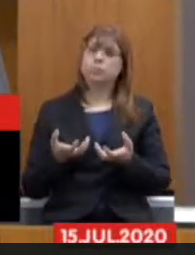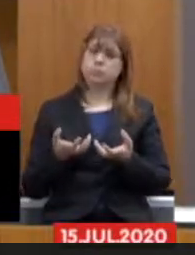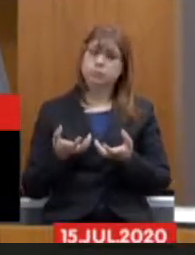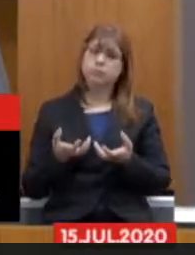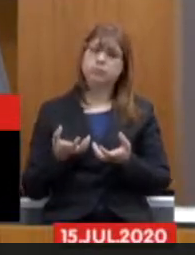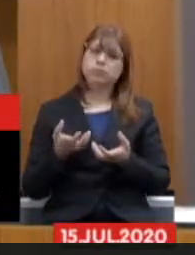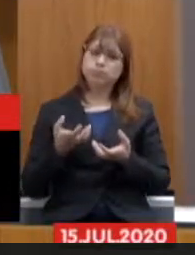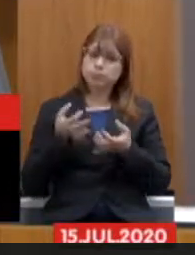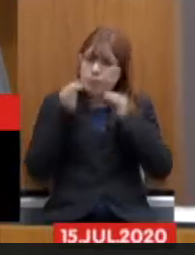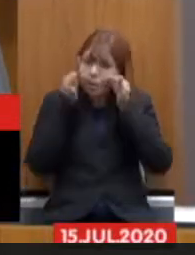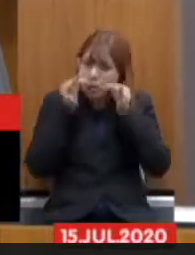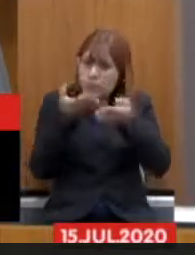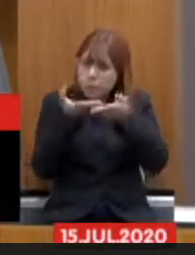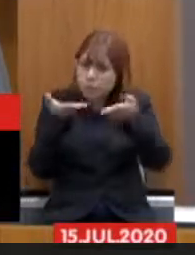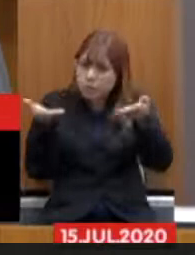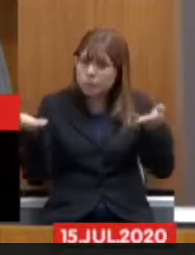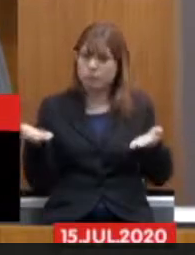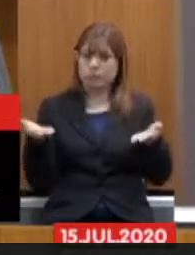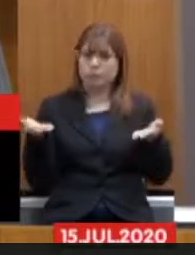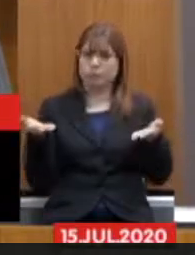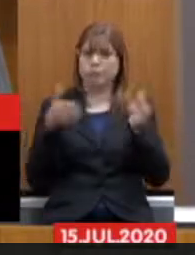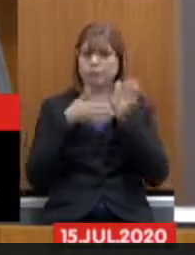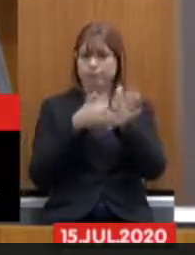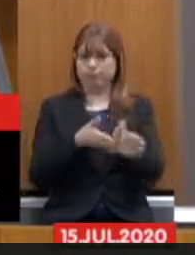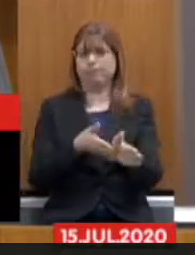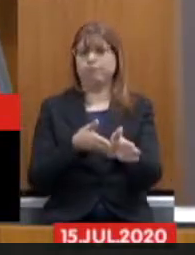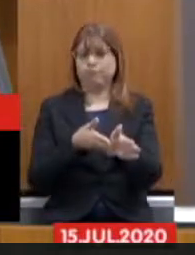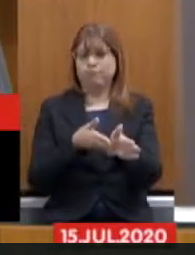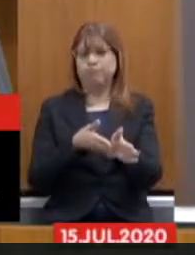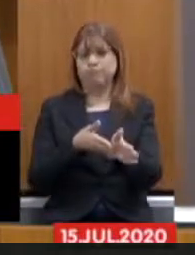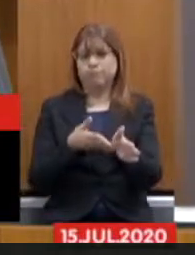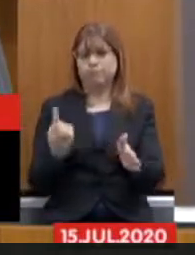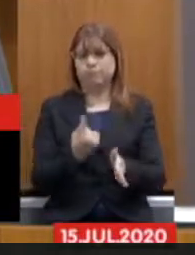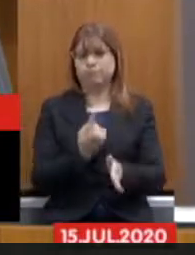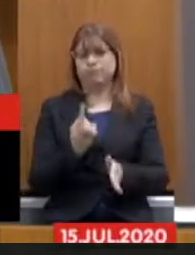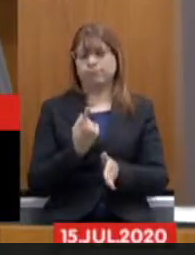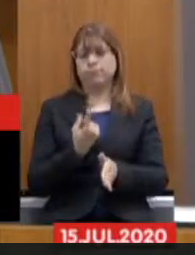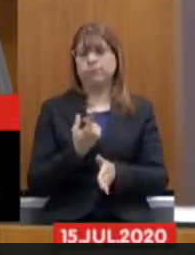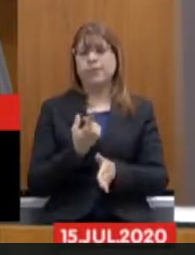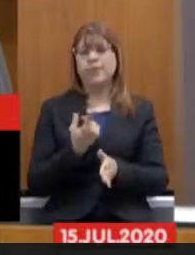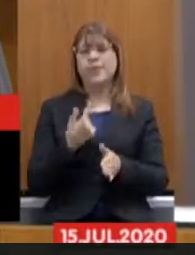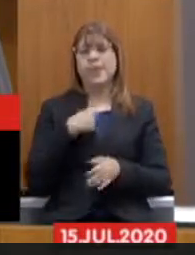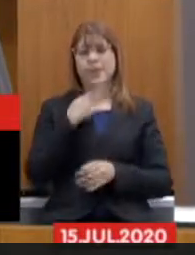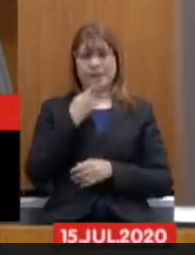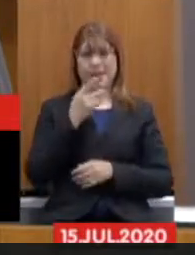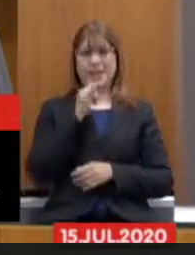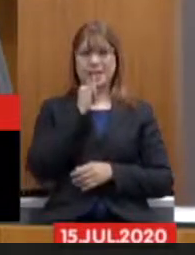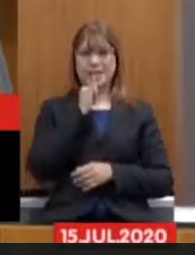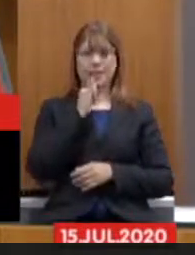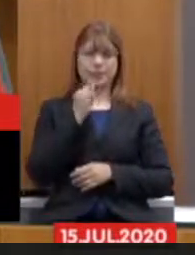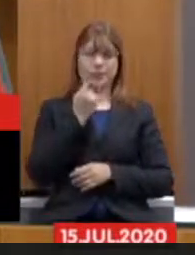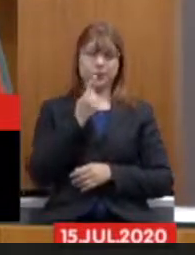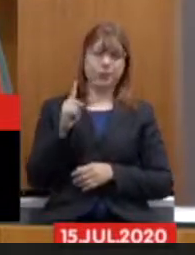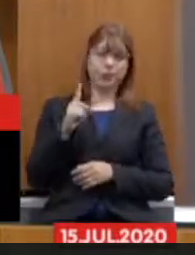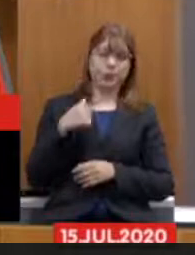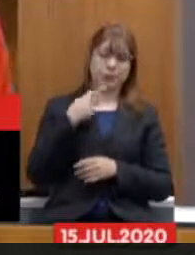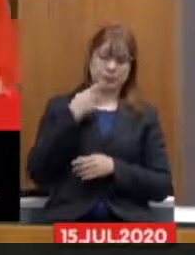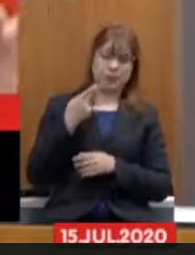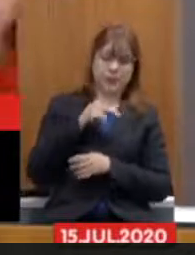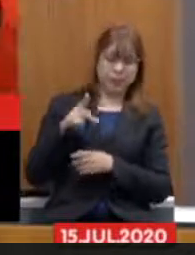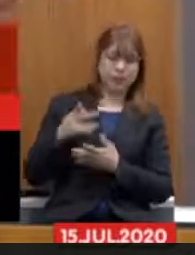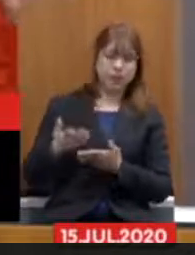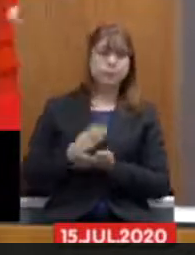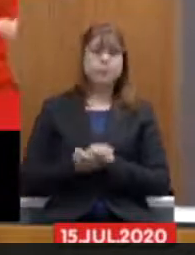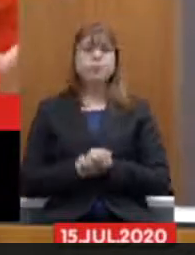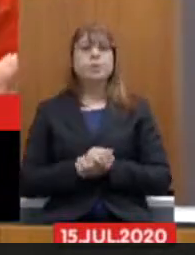trazer esse alerta a todos que estão nos acompanhando eu eu estava com o exemplo e finalizo presidente com esse exemplo